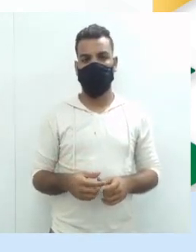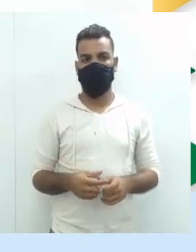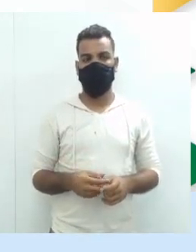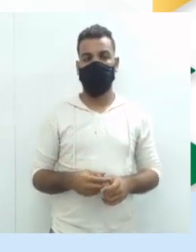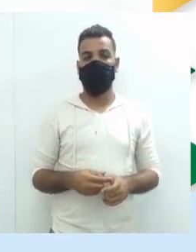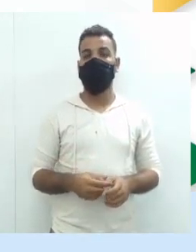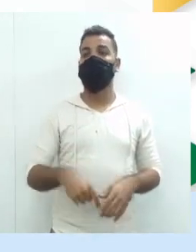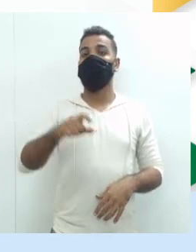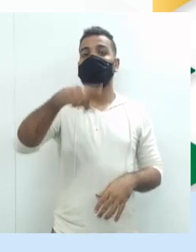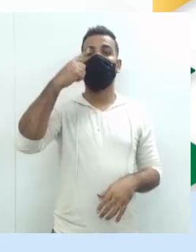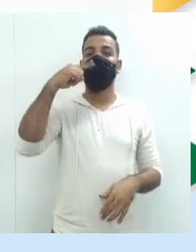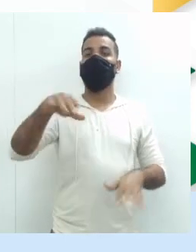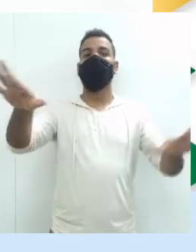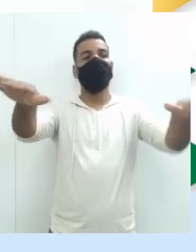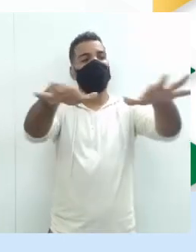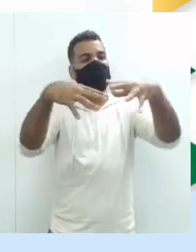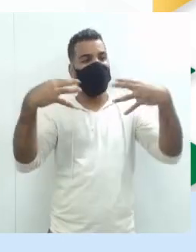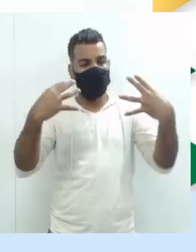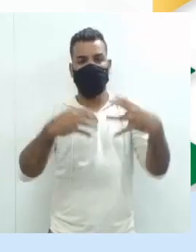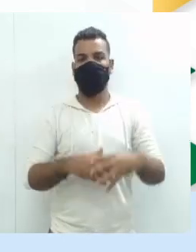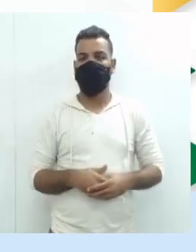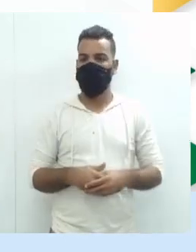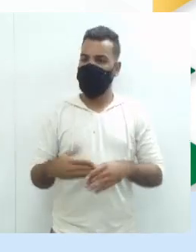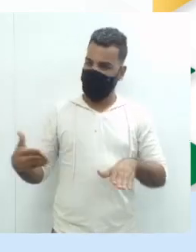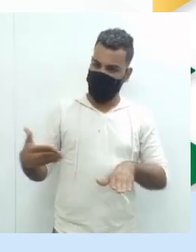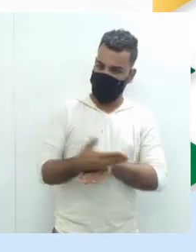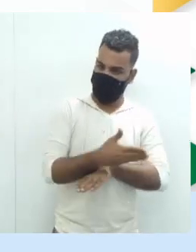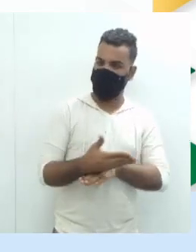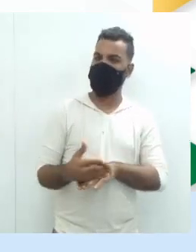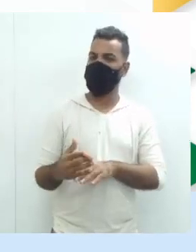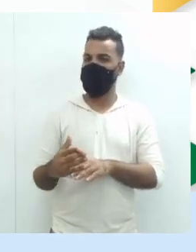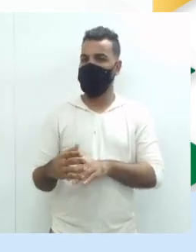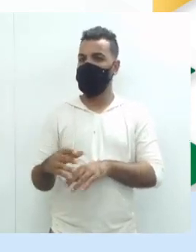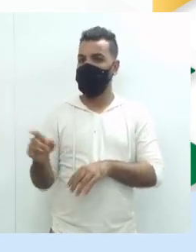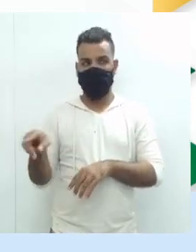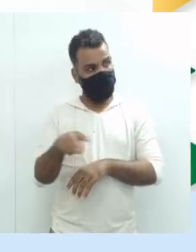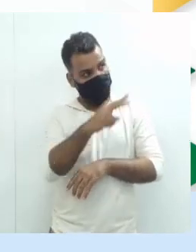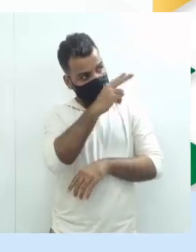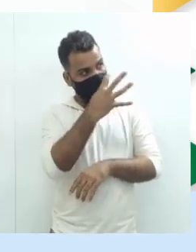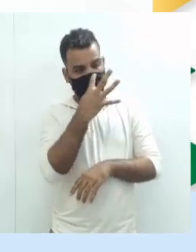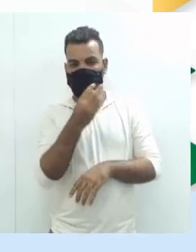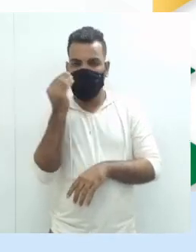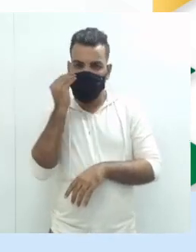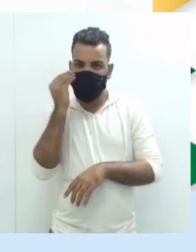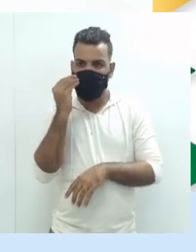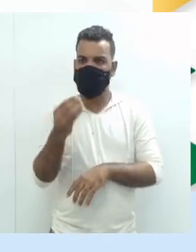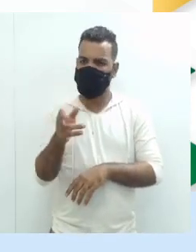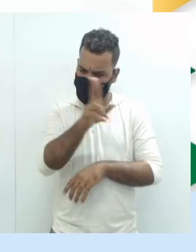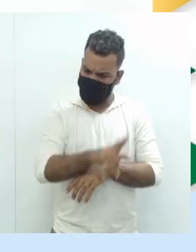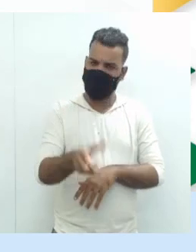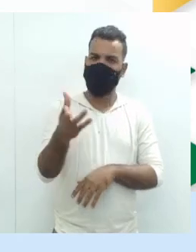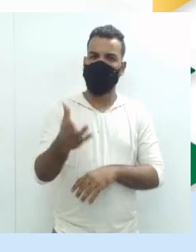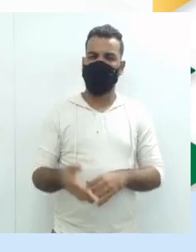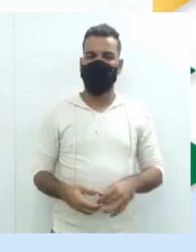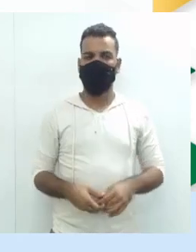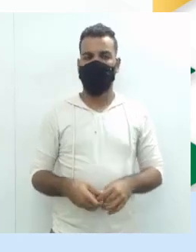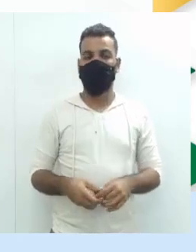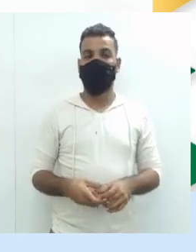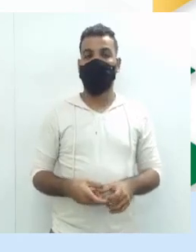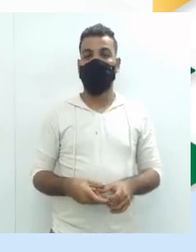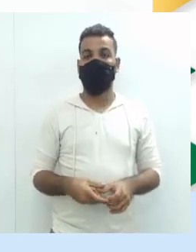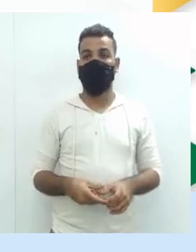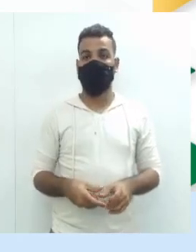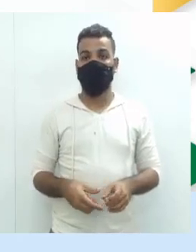só, senhoras e senhores, entrem, podem olhar, experimentem, usem. Então, quando usam,